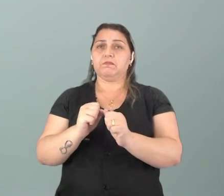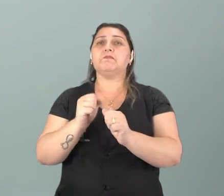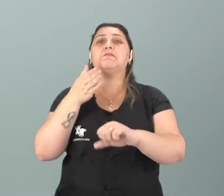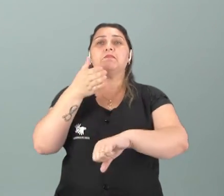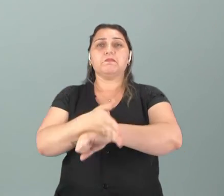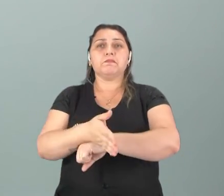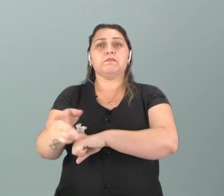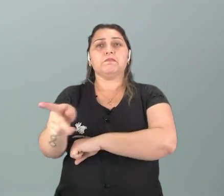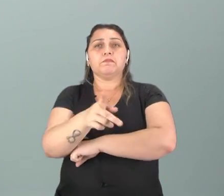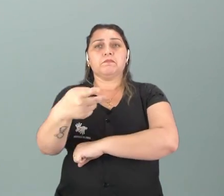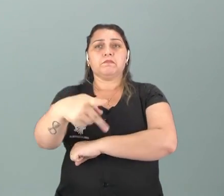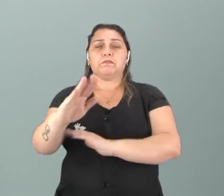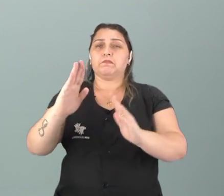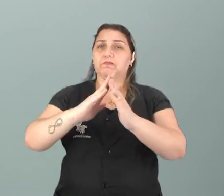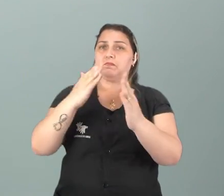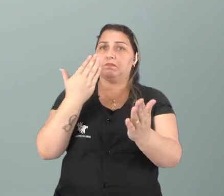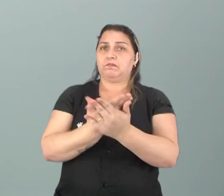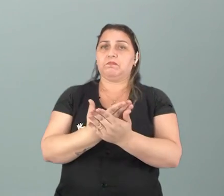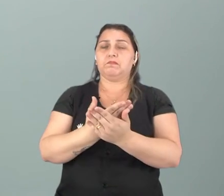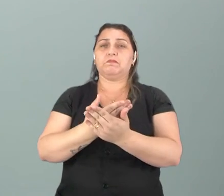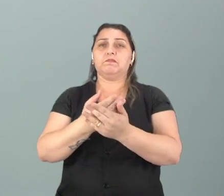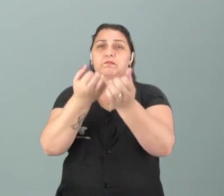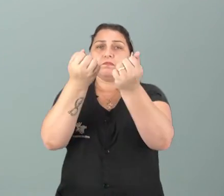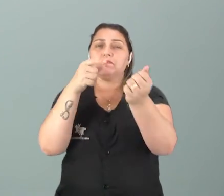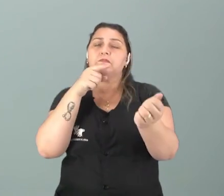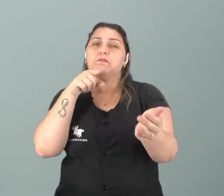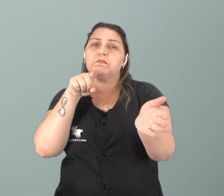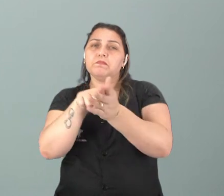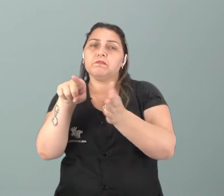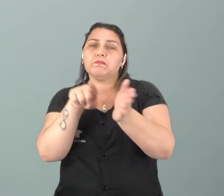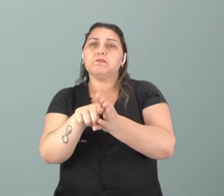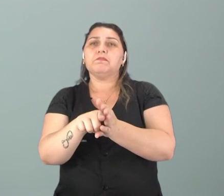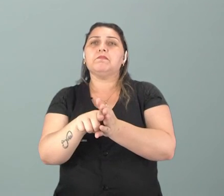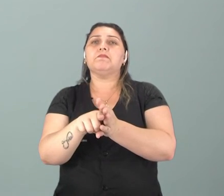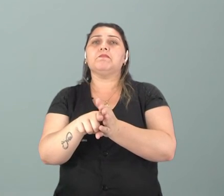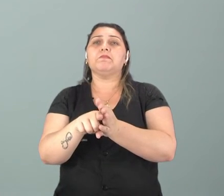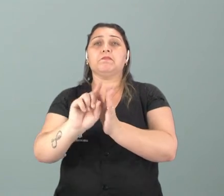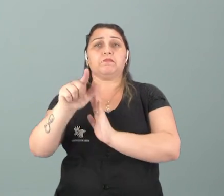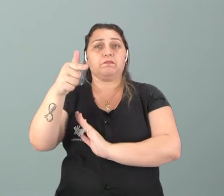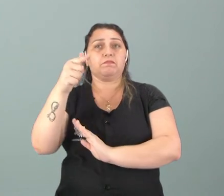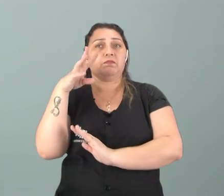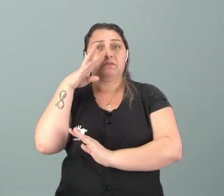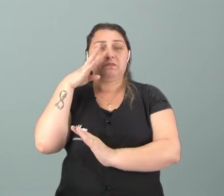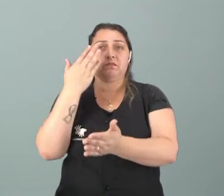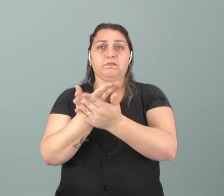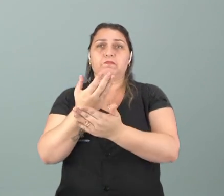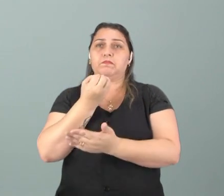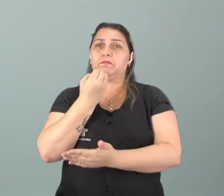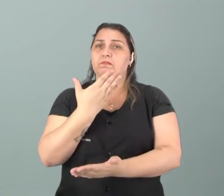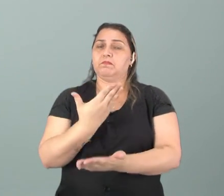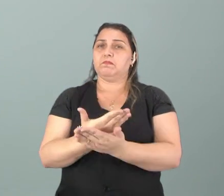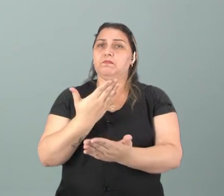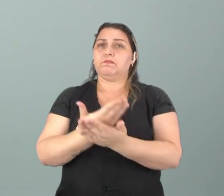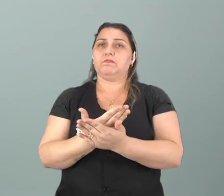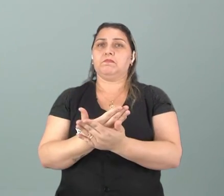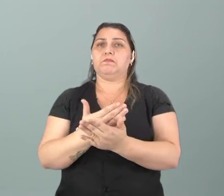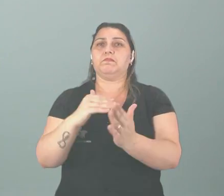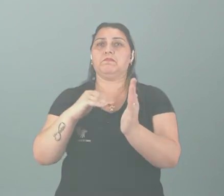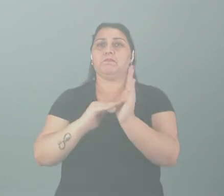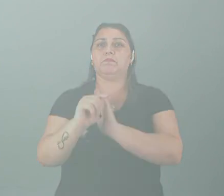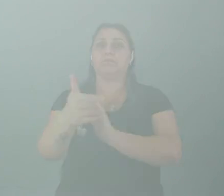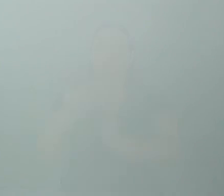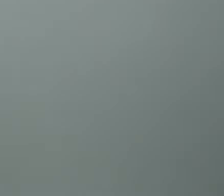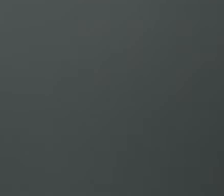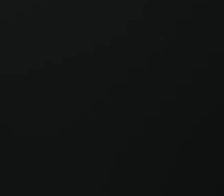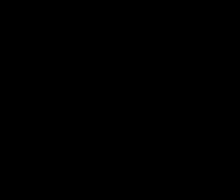contato com o seu professor da sua escola e tirar essa dúvida. Não deixe de assistir as nossas próximas aulas e bons estudos e até a próxima!